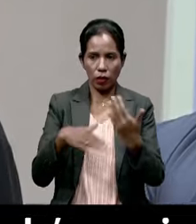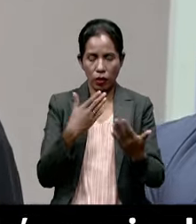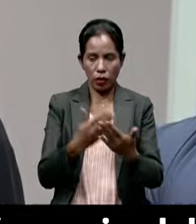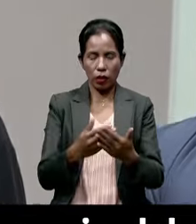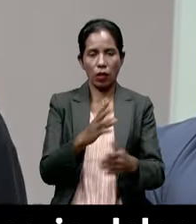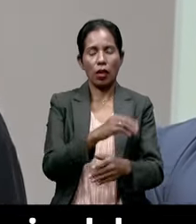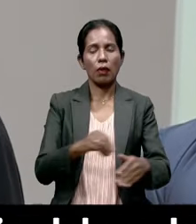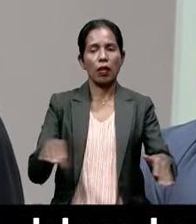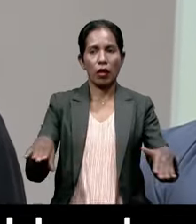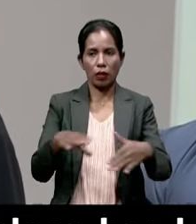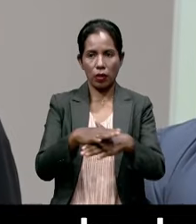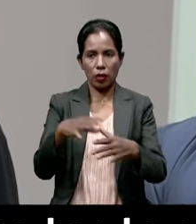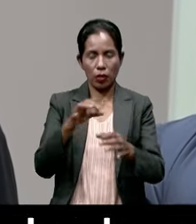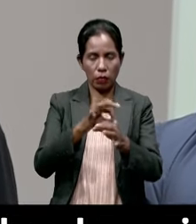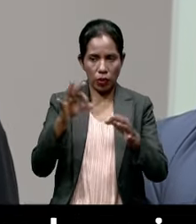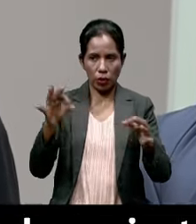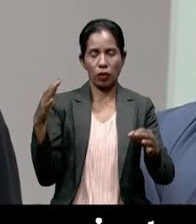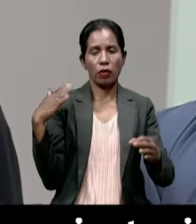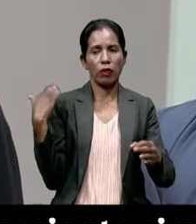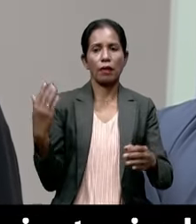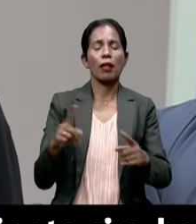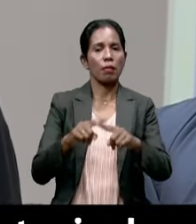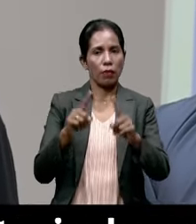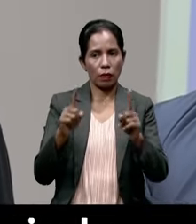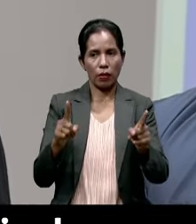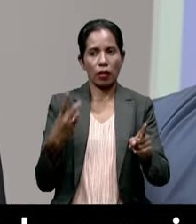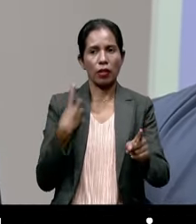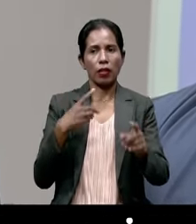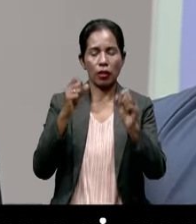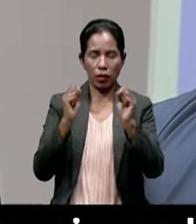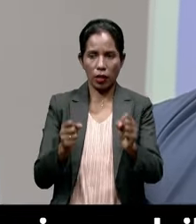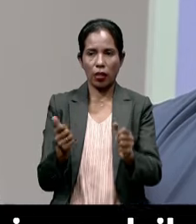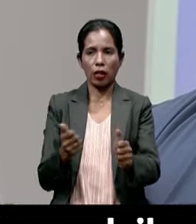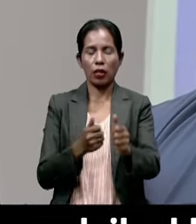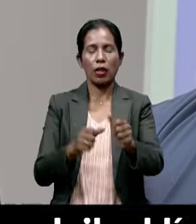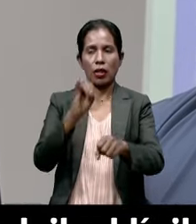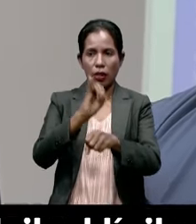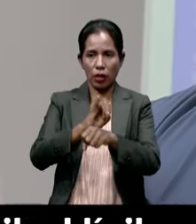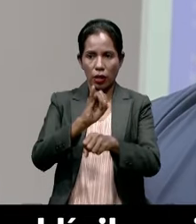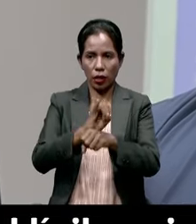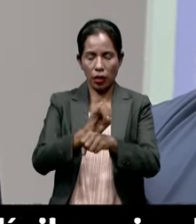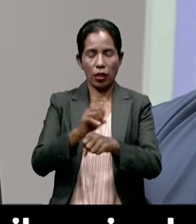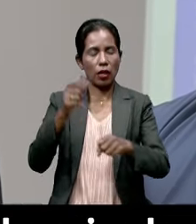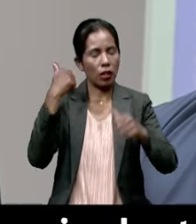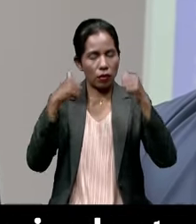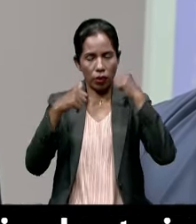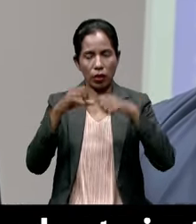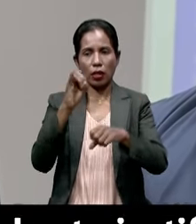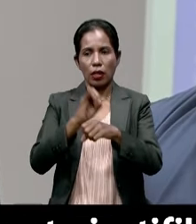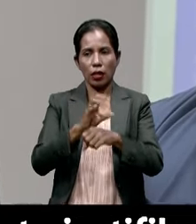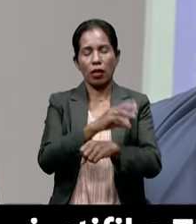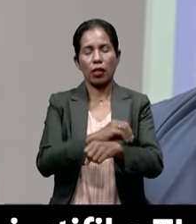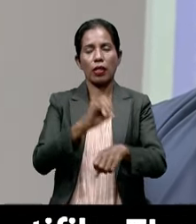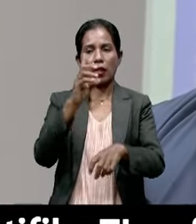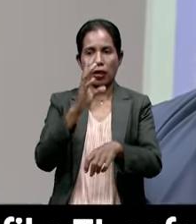cabenai irá que o espírito jovem. Mas bem, tem que ativa, e a paróquia, ou a atividade da igreja, ou a